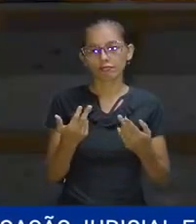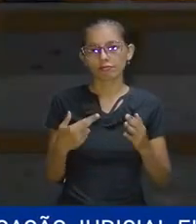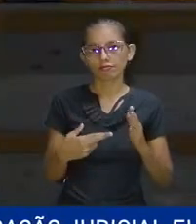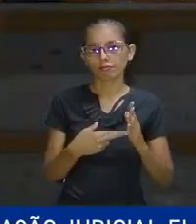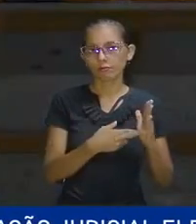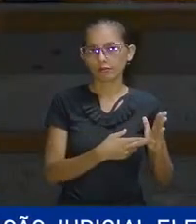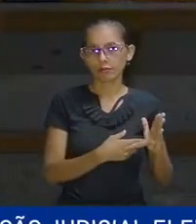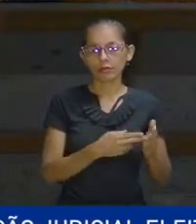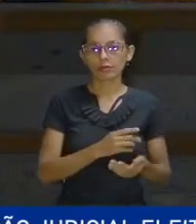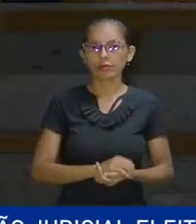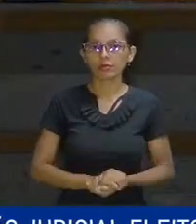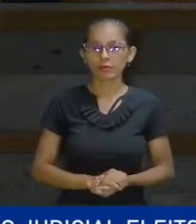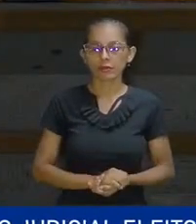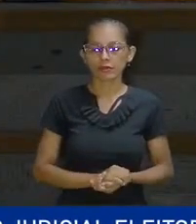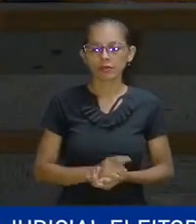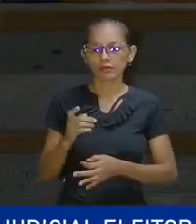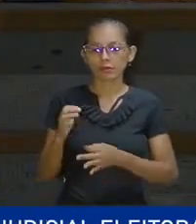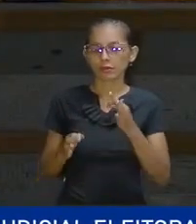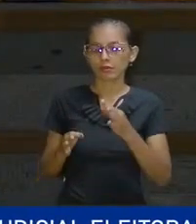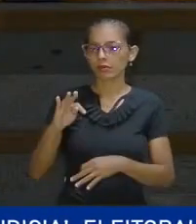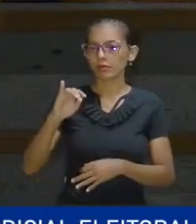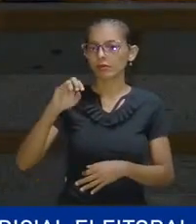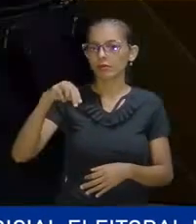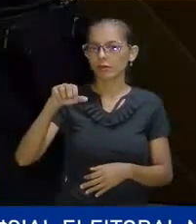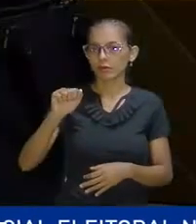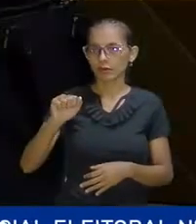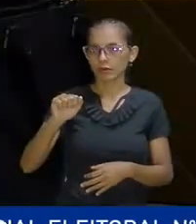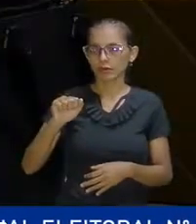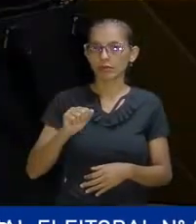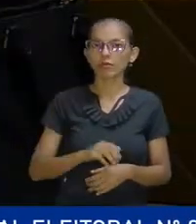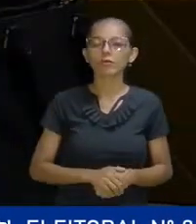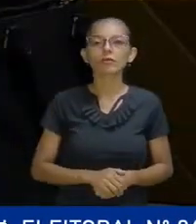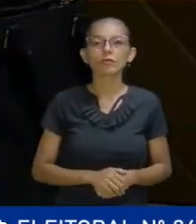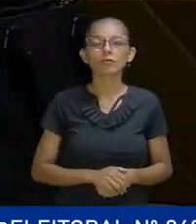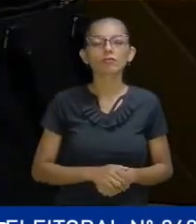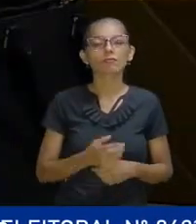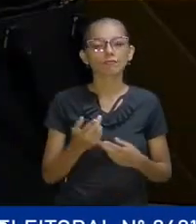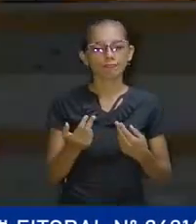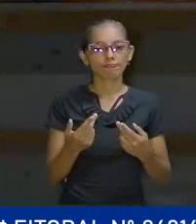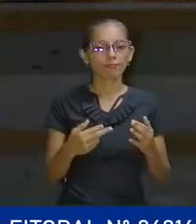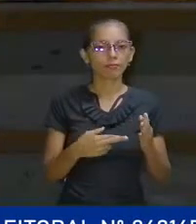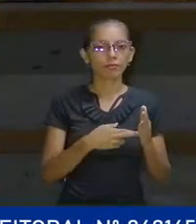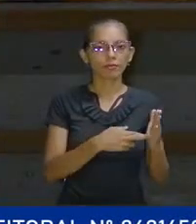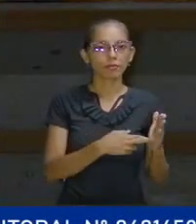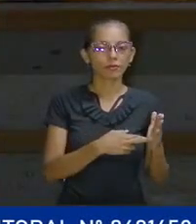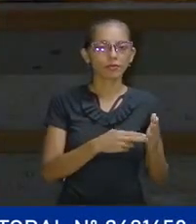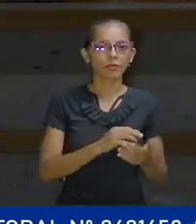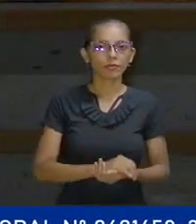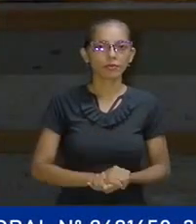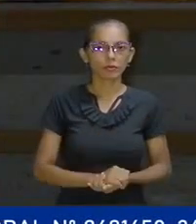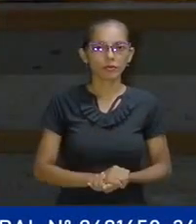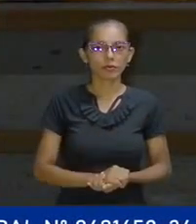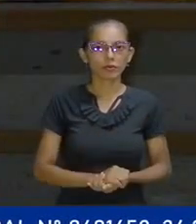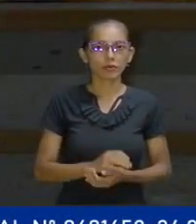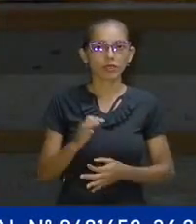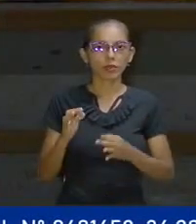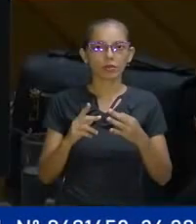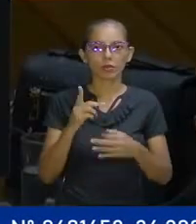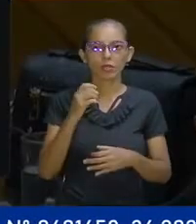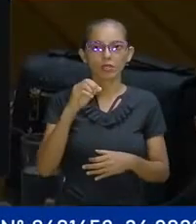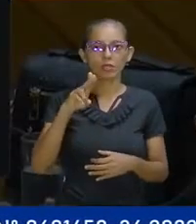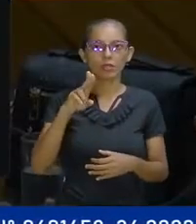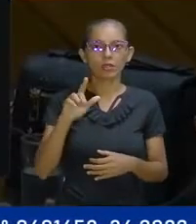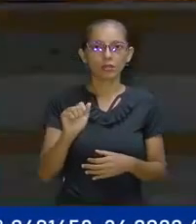relator. Feito como vota a juíza Tina Souza. Senhor presidente, eu acompanho o relator também. Juíza Paola Santos.